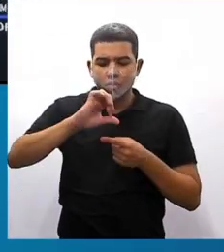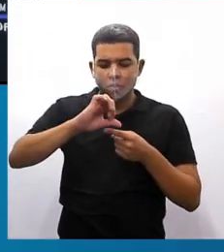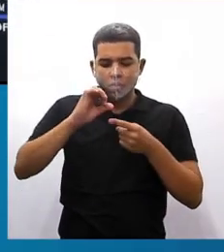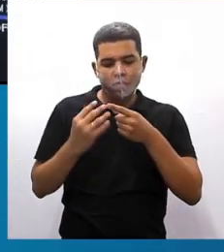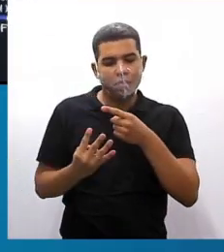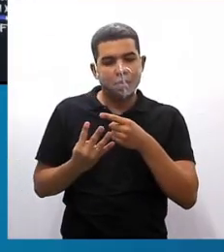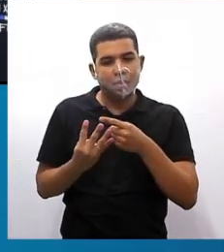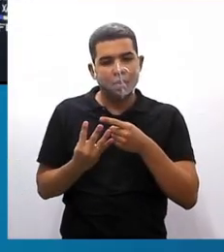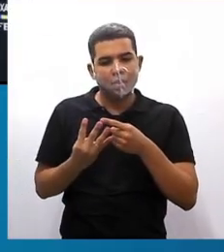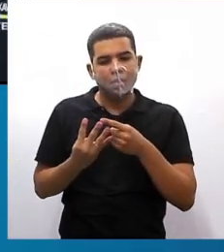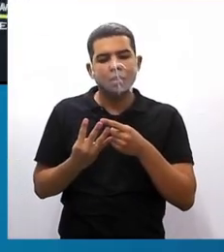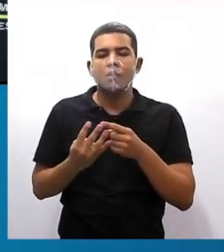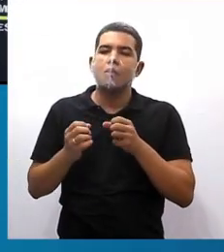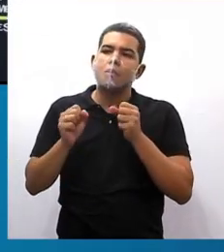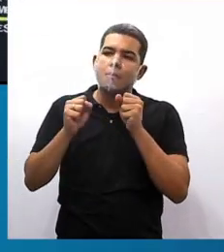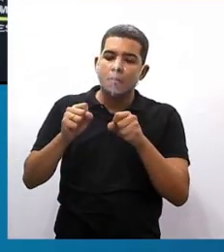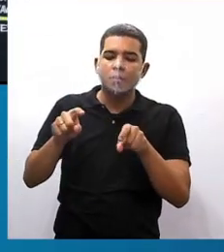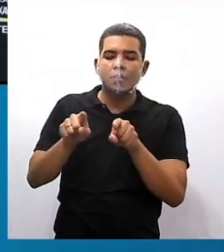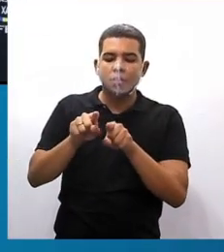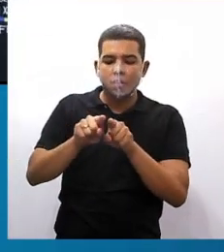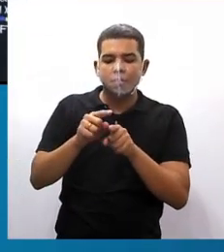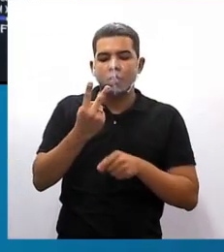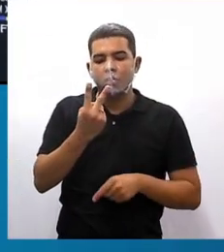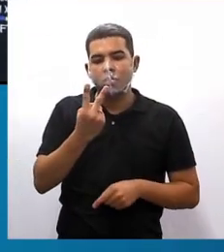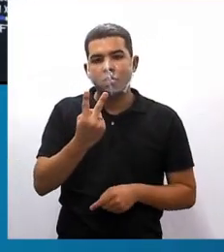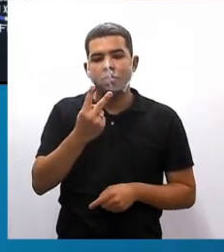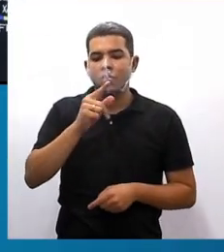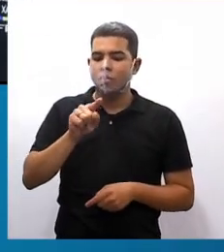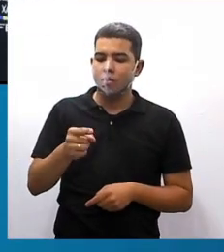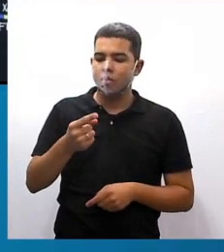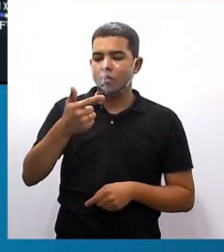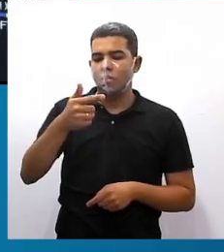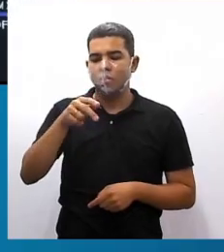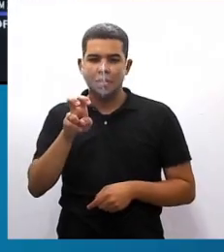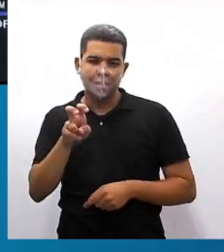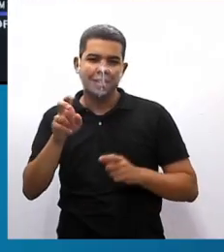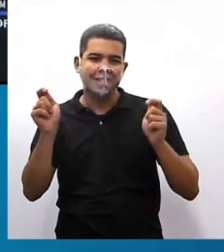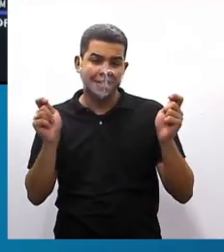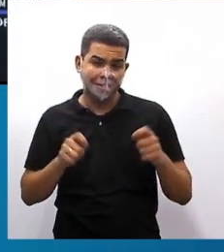quartos pode também ser escrito no número decimal, que é